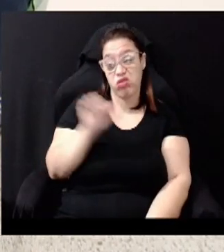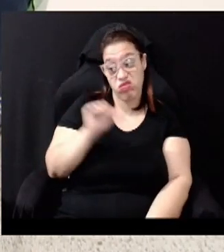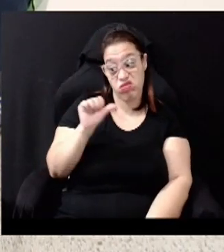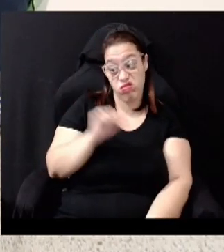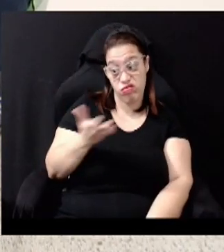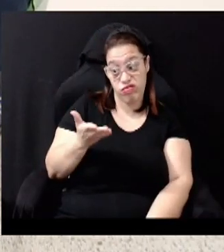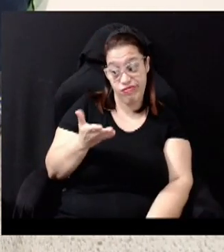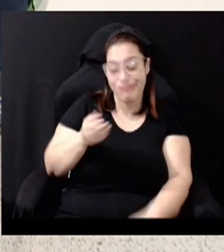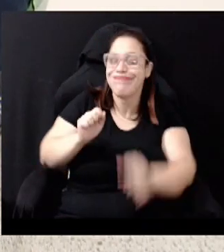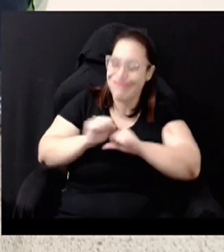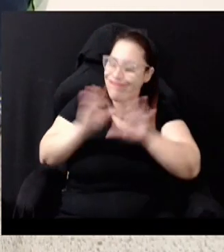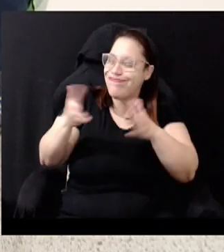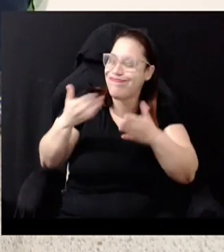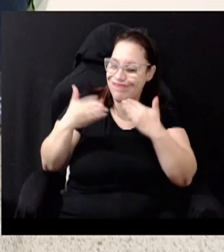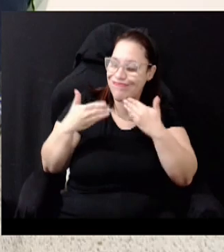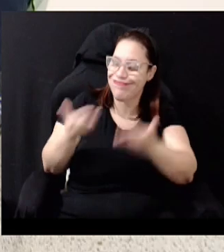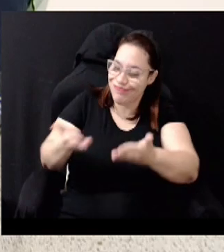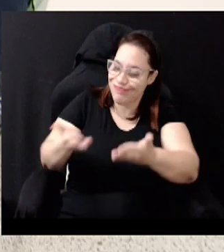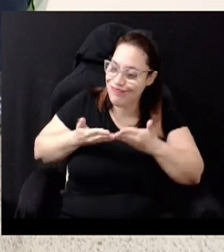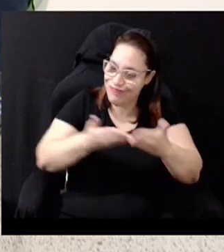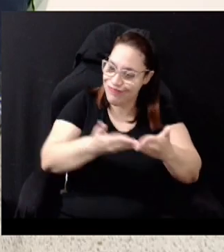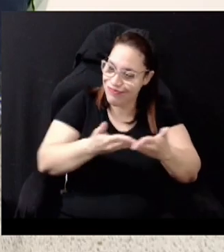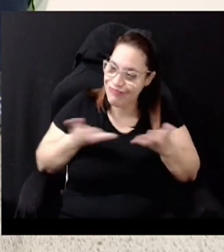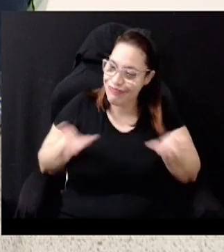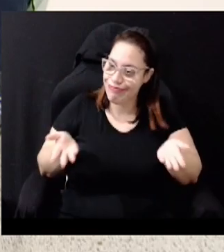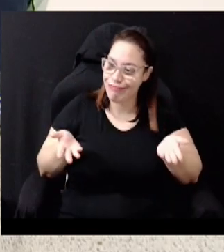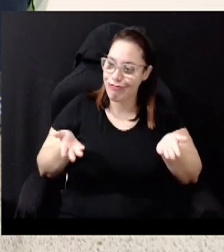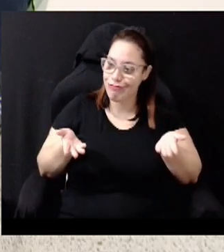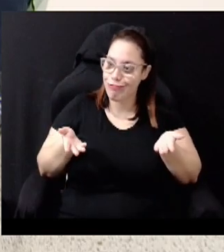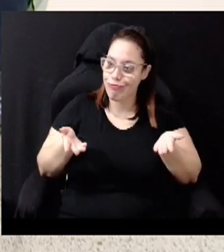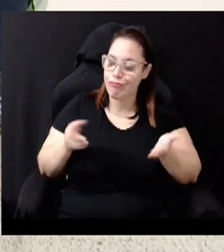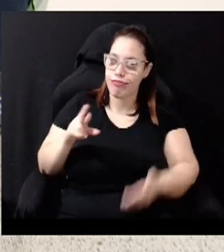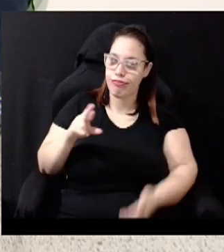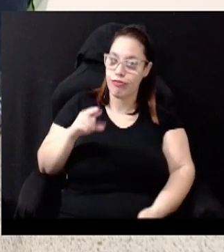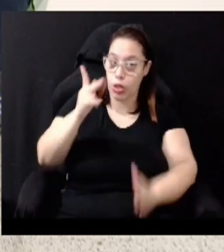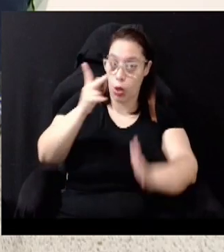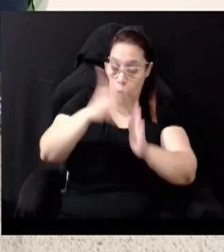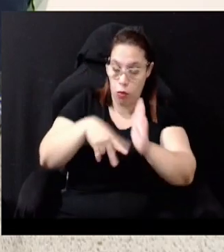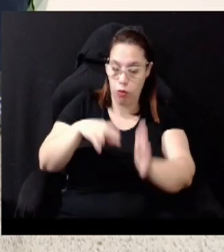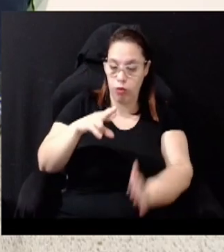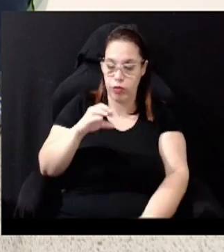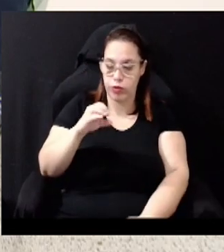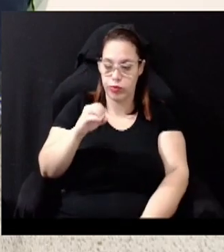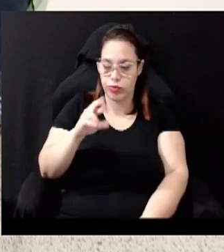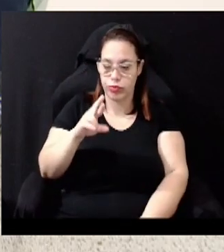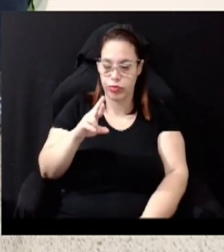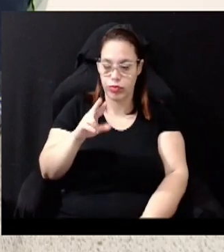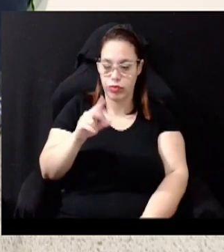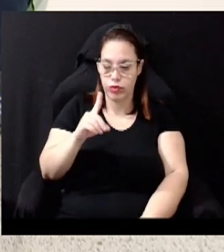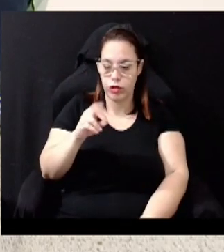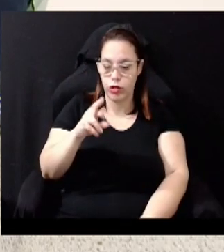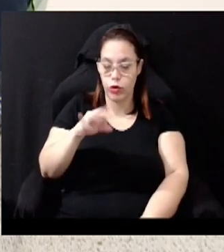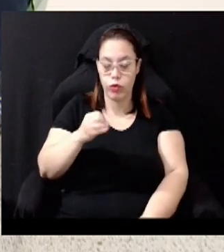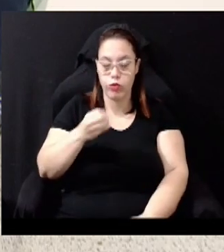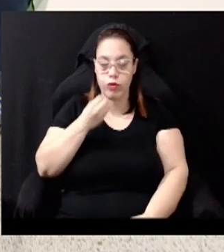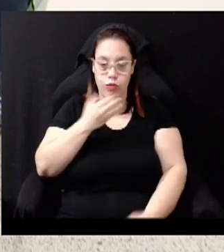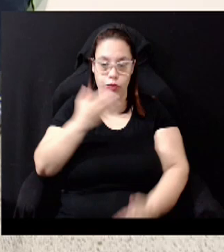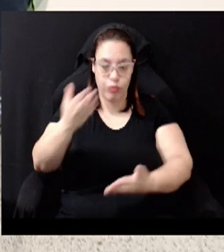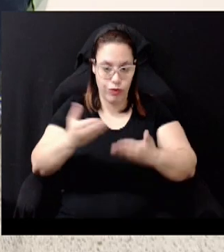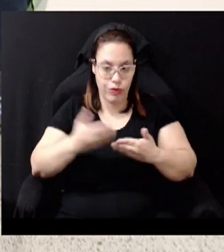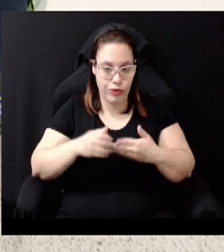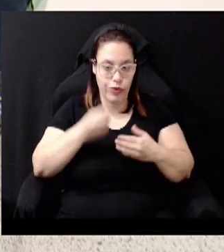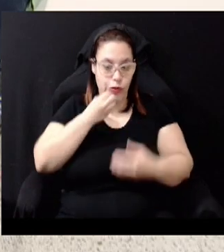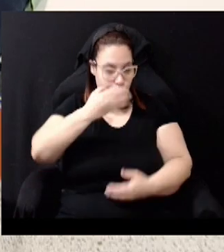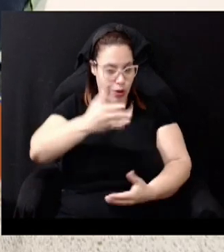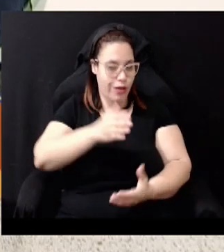quem vai falar muito mais para a gente a respeito disso é o próprio Rodrigo. Antes de mais nada, muito obrigado por atender a nossa reportagem. Tudo bem, Rodrigo?